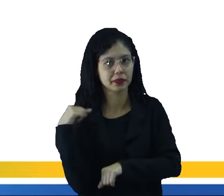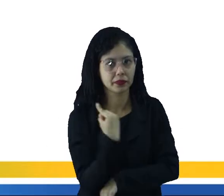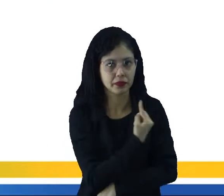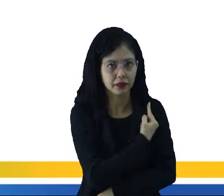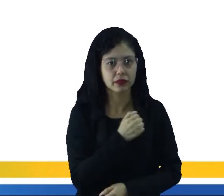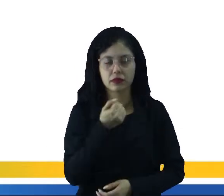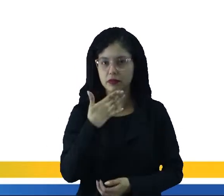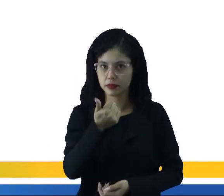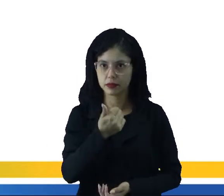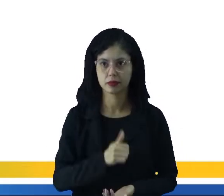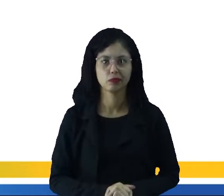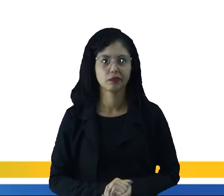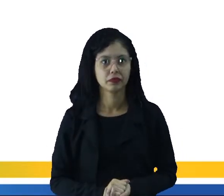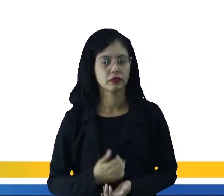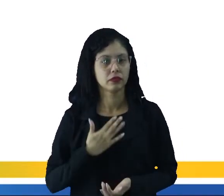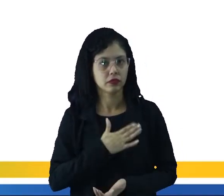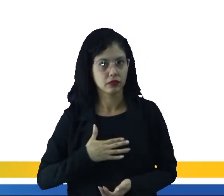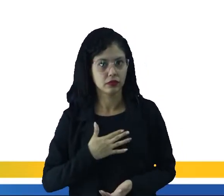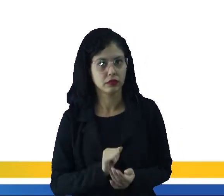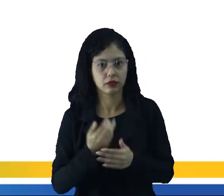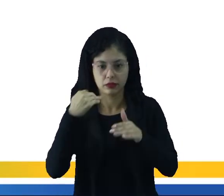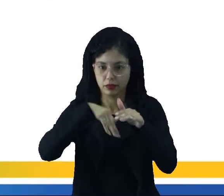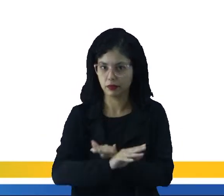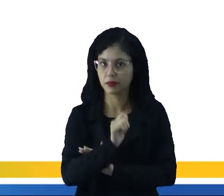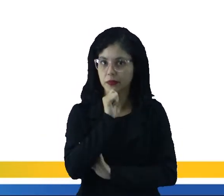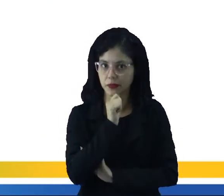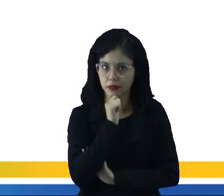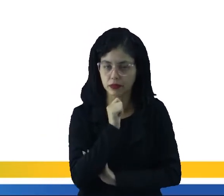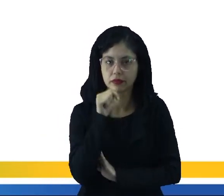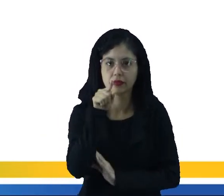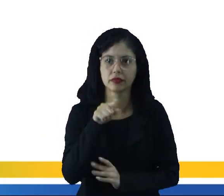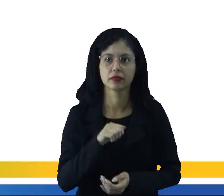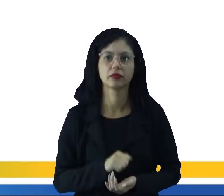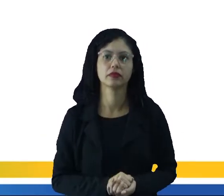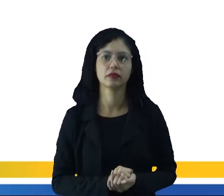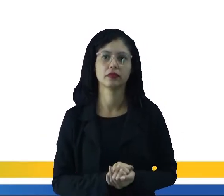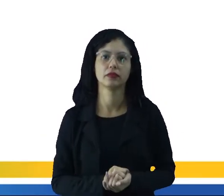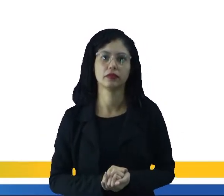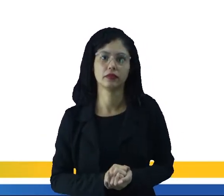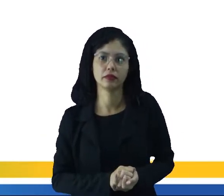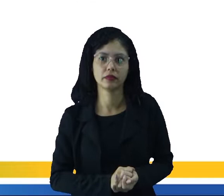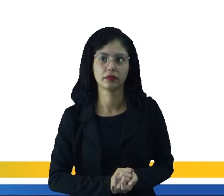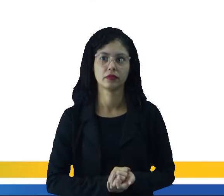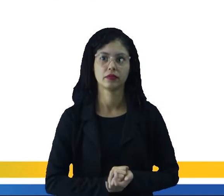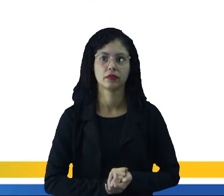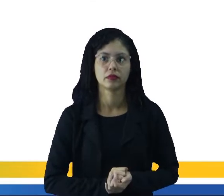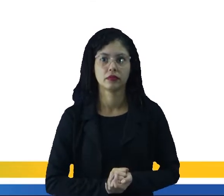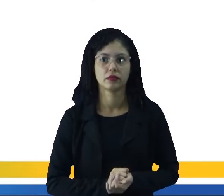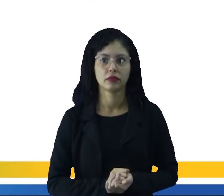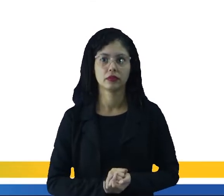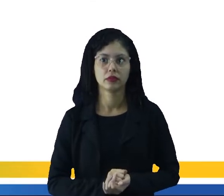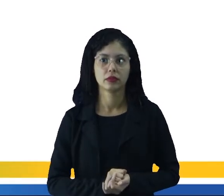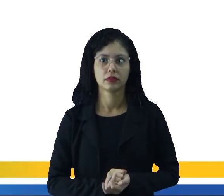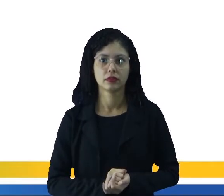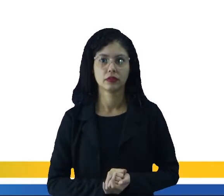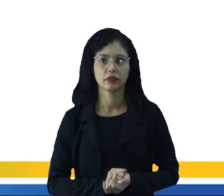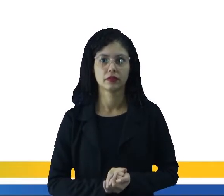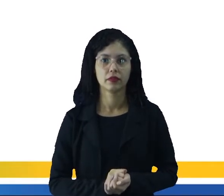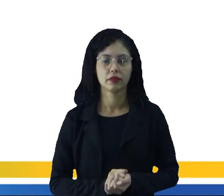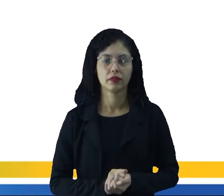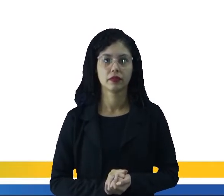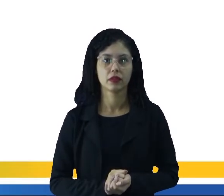nós. Beleza? Então, se você gostou, guarde isso aí que vai servir para você. Vamos seguir em frente.